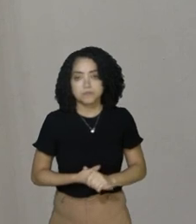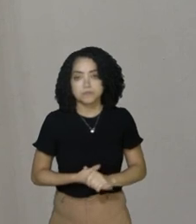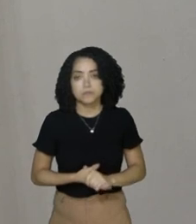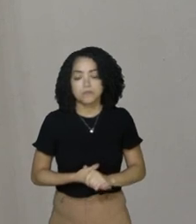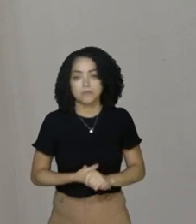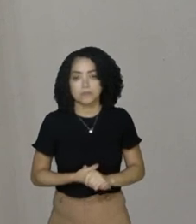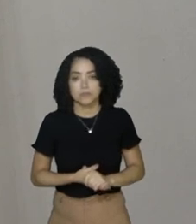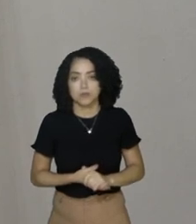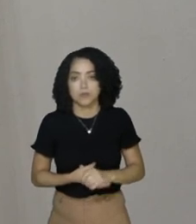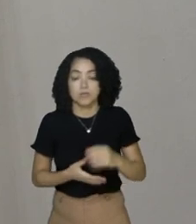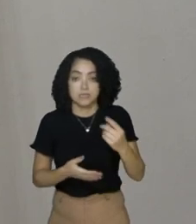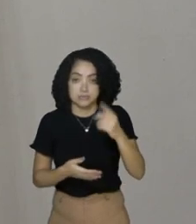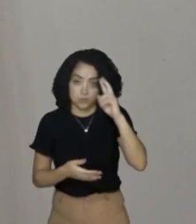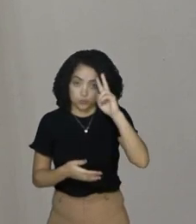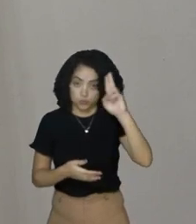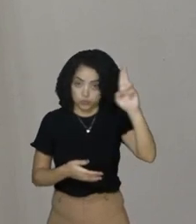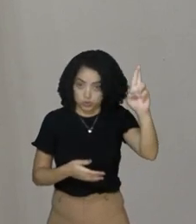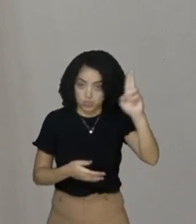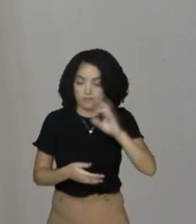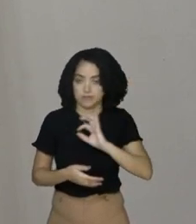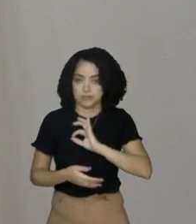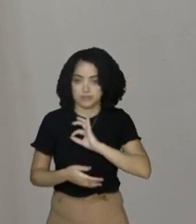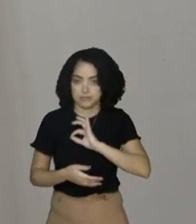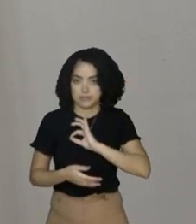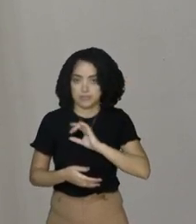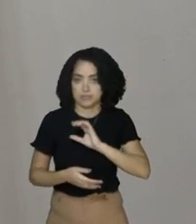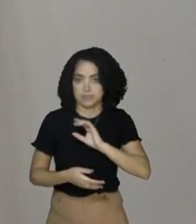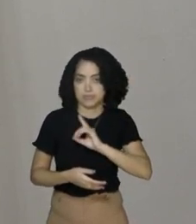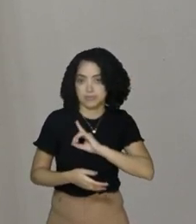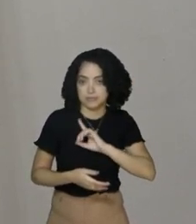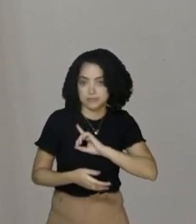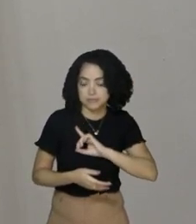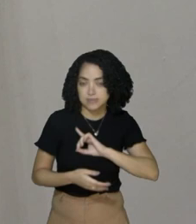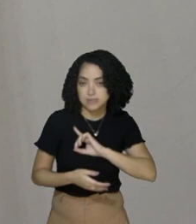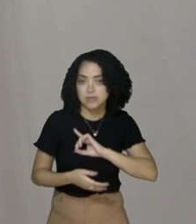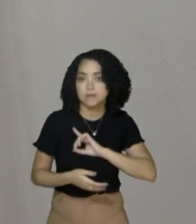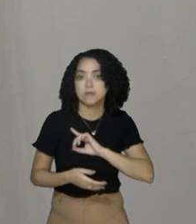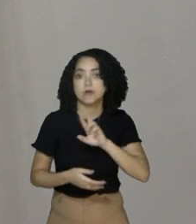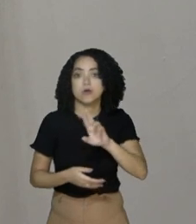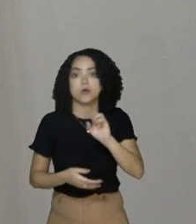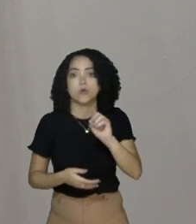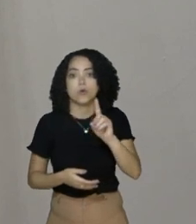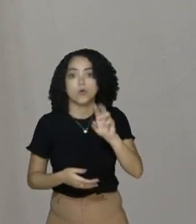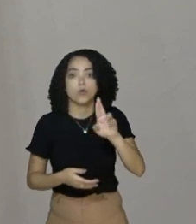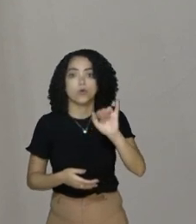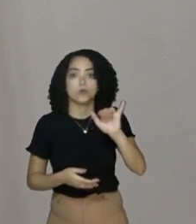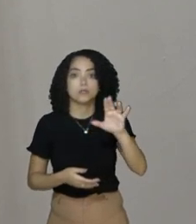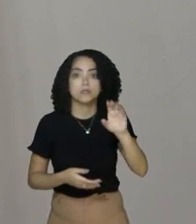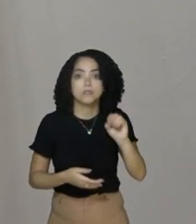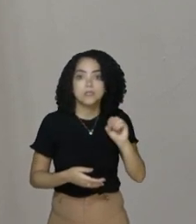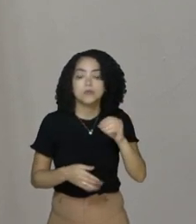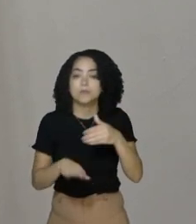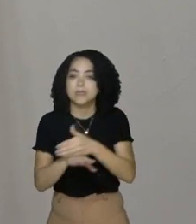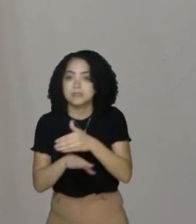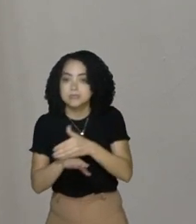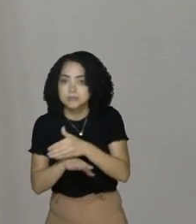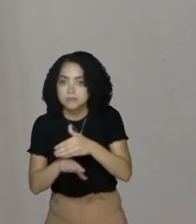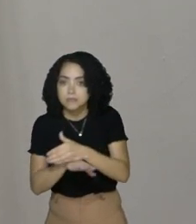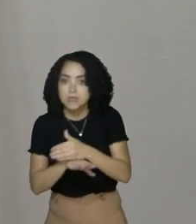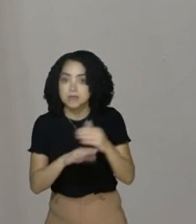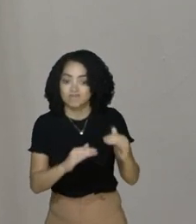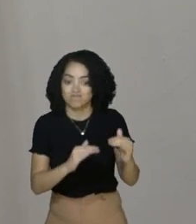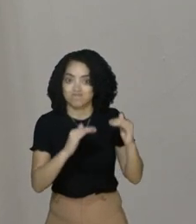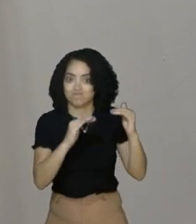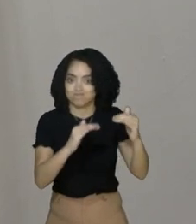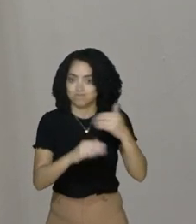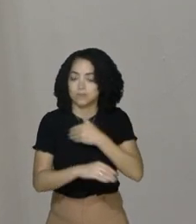Segundo o chefe da Delegacia de Repressão e Corrupção e Crimes Financeiros da Polícia, Rodrigo Miller, participaram do esquema pessoas do primeiro escalão do